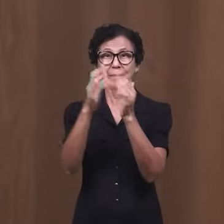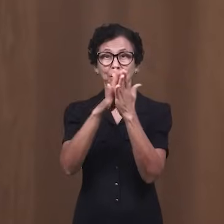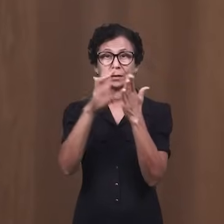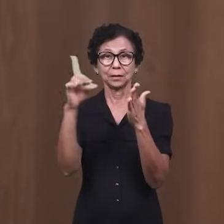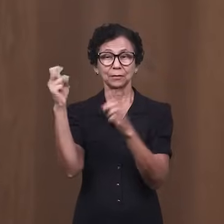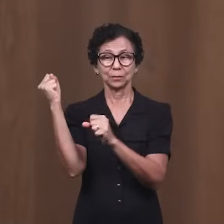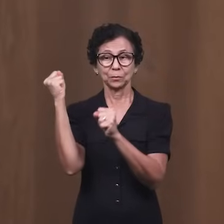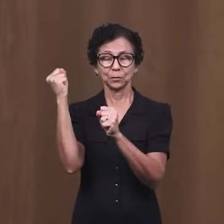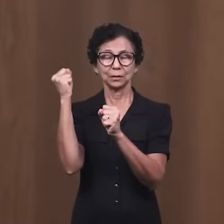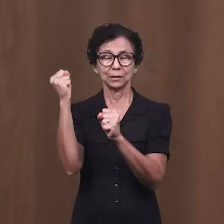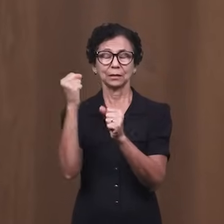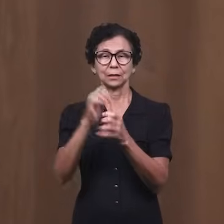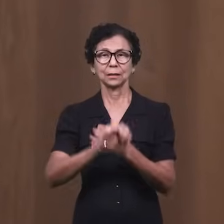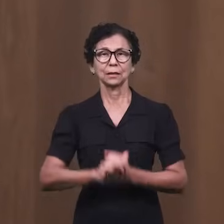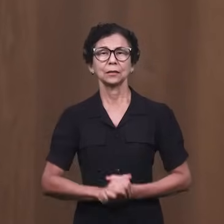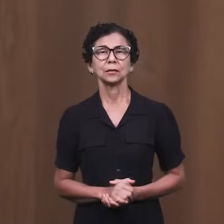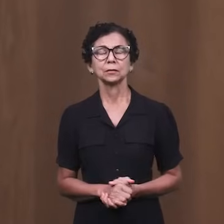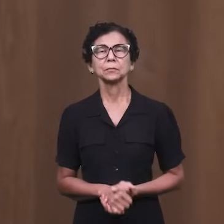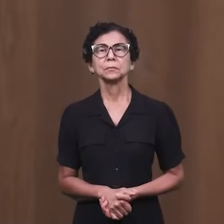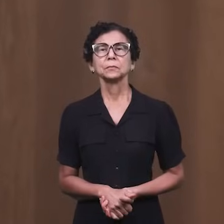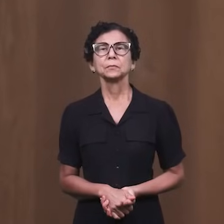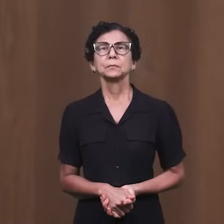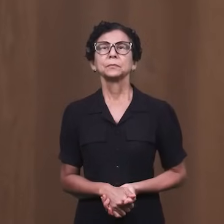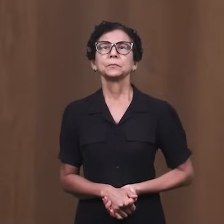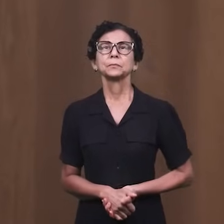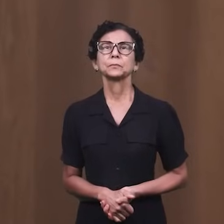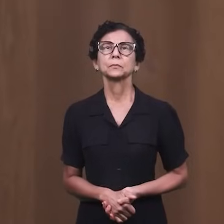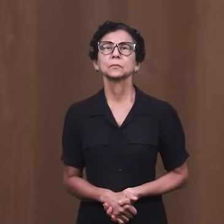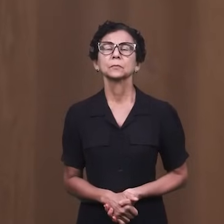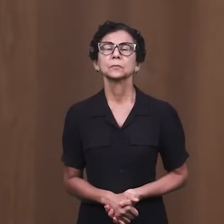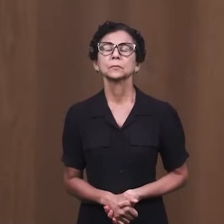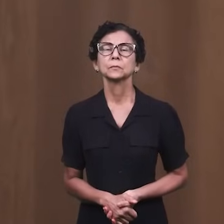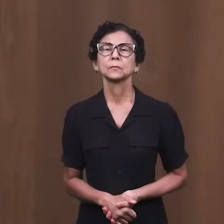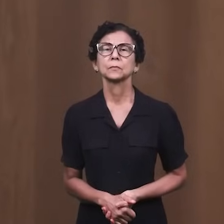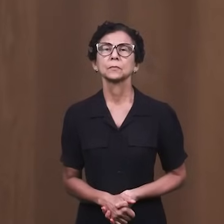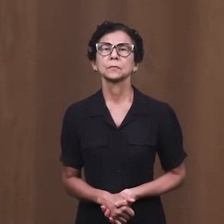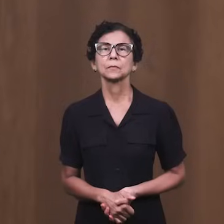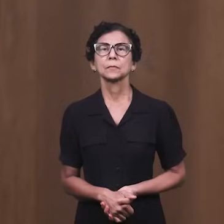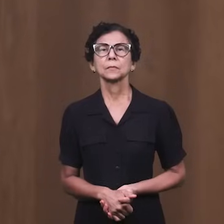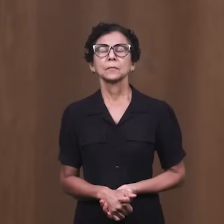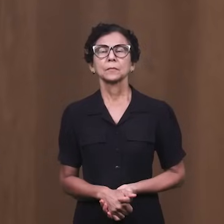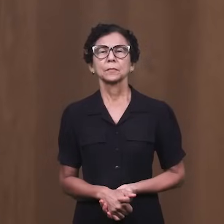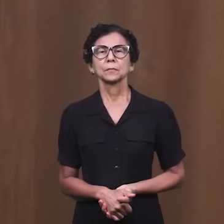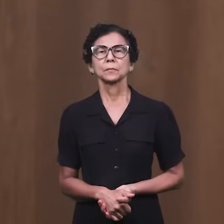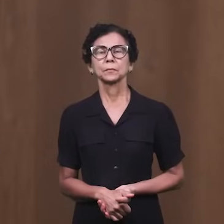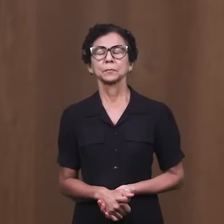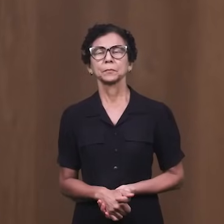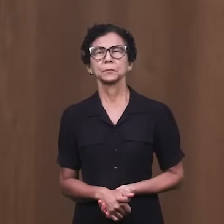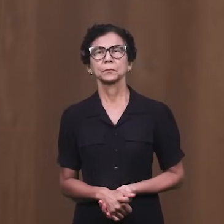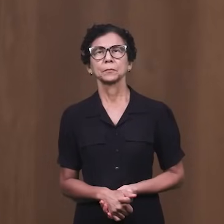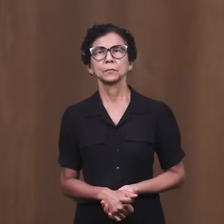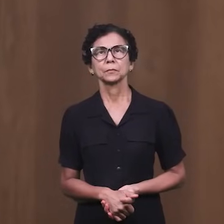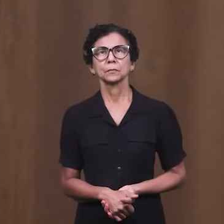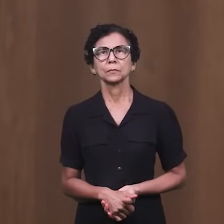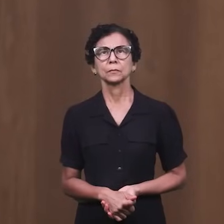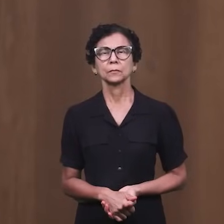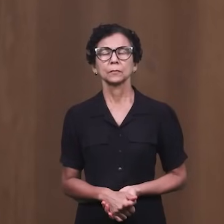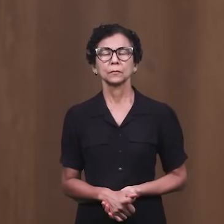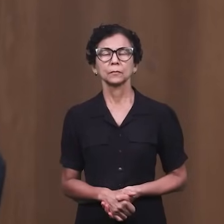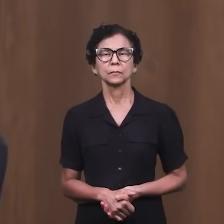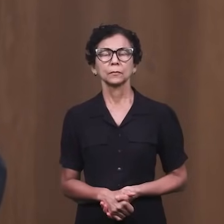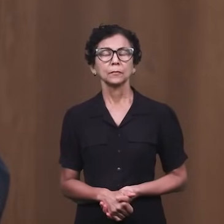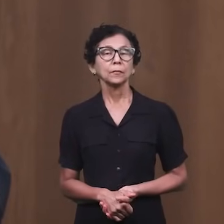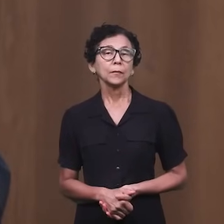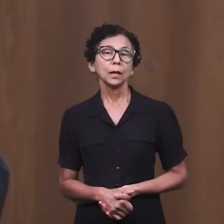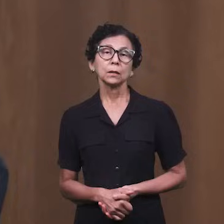eh é esse conjunto de livros inspirados pelo Espírito Santo mas que precisam saltar do livro